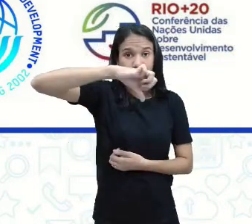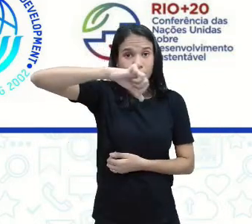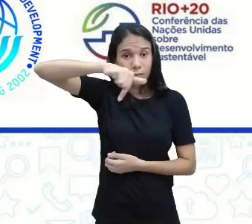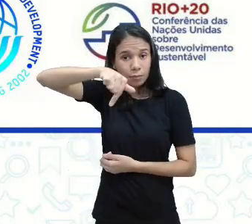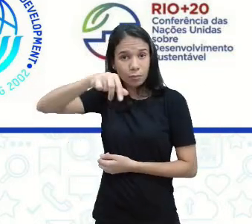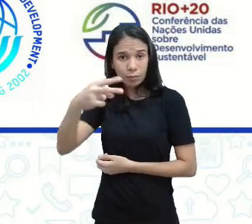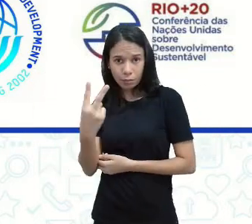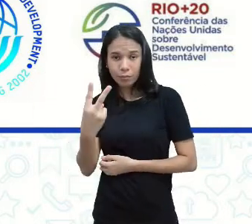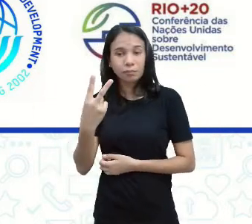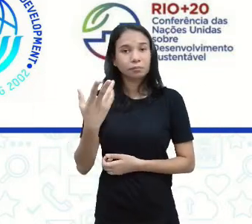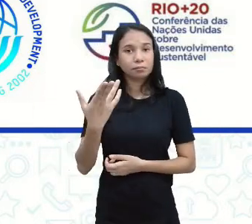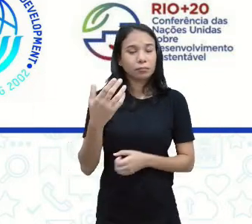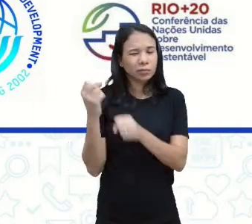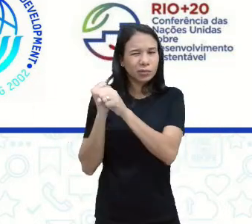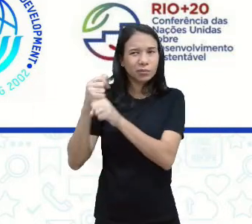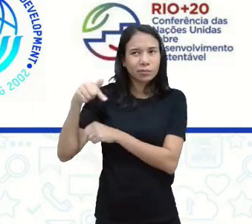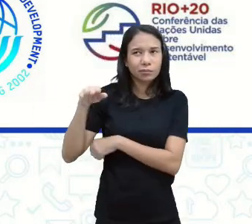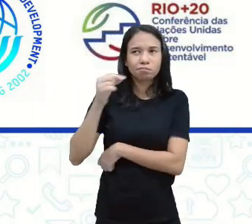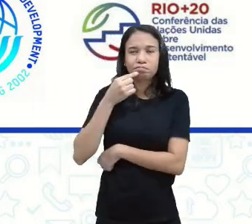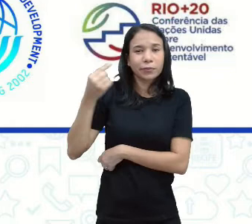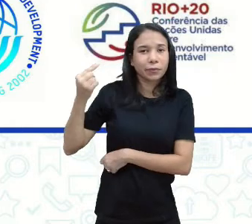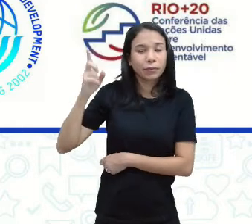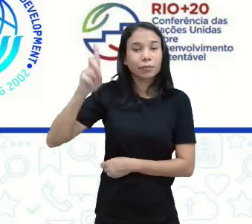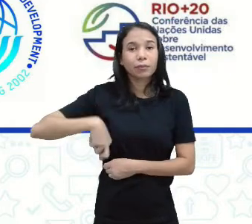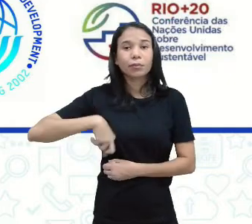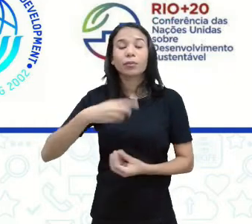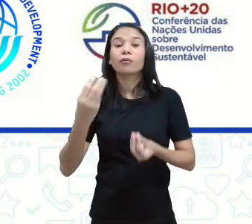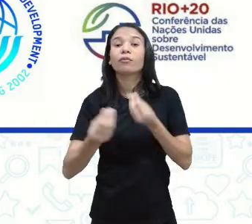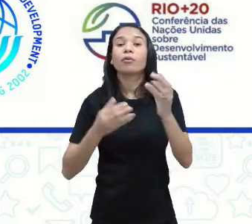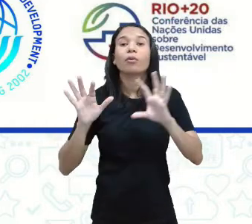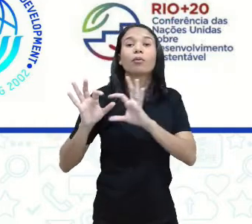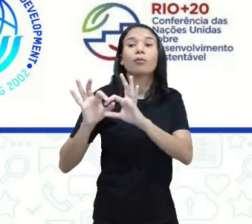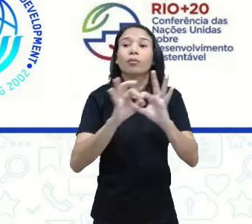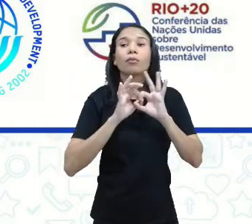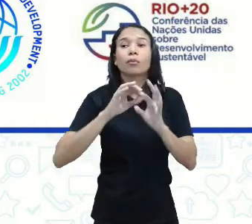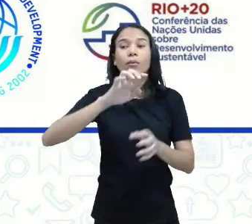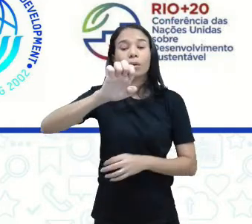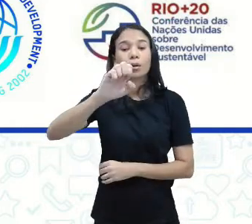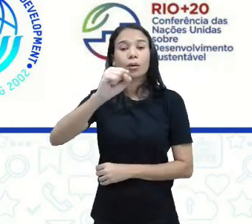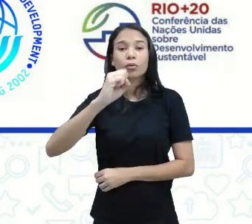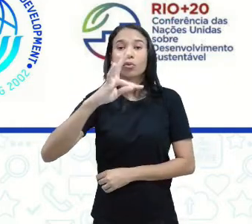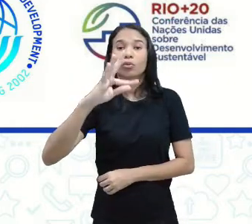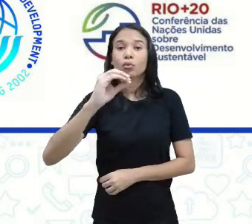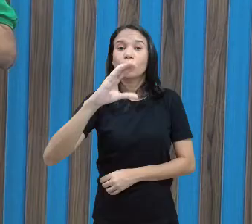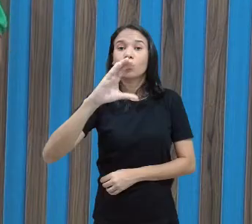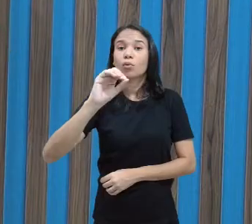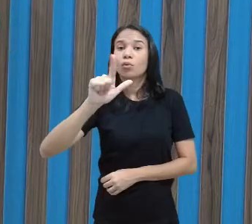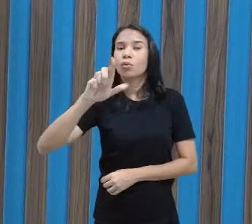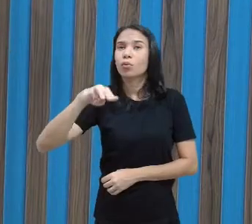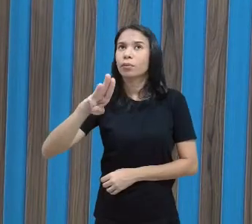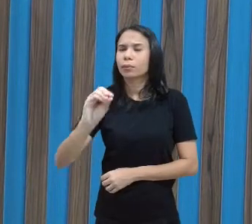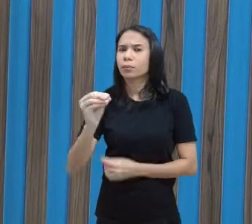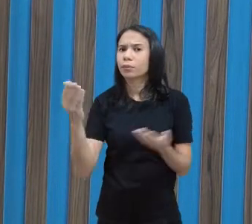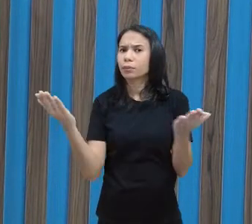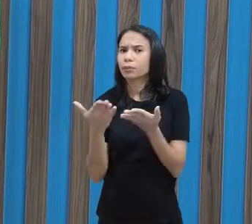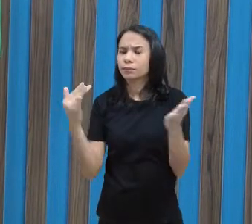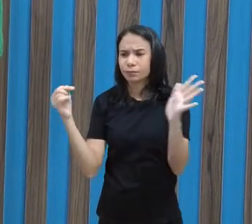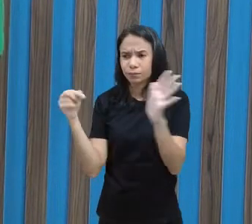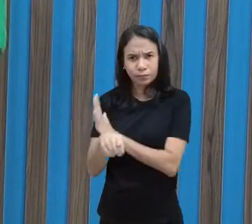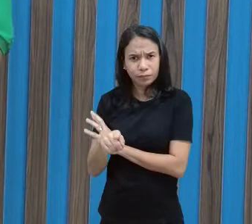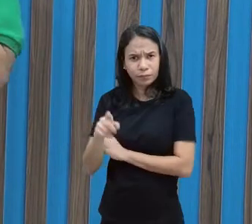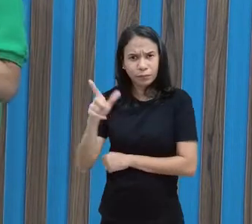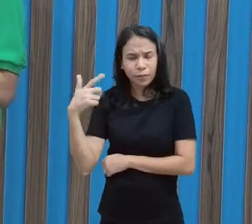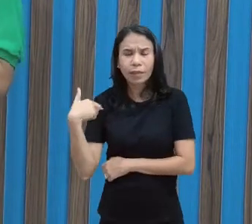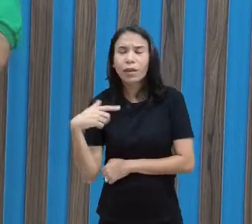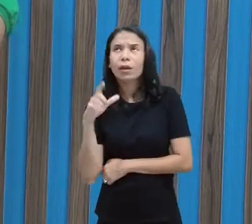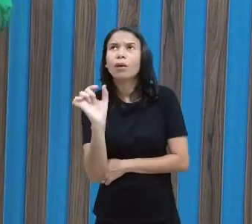1972, né, nos anos 70, que foi o encontro de Estocolmo. Agora eu volto e pergunto para vocês, Estocolmo é